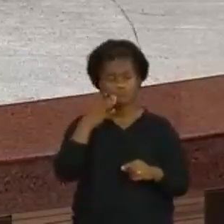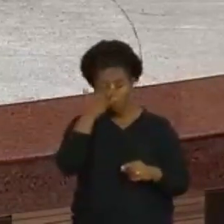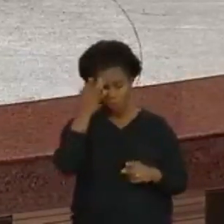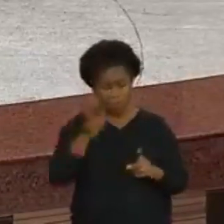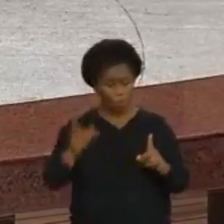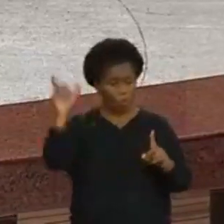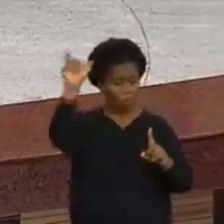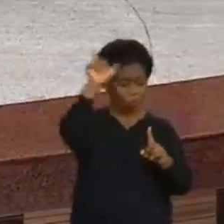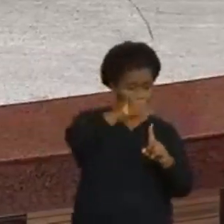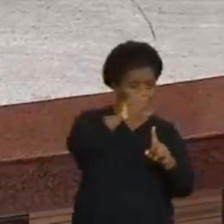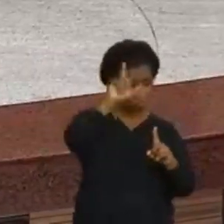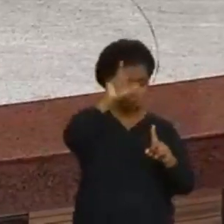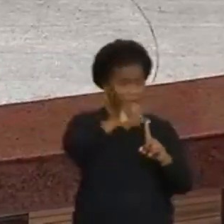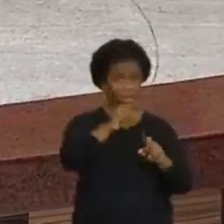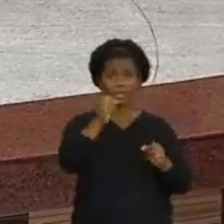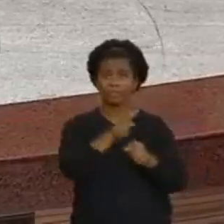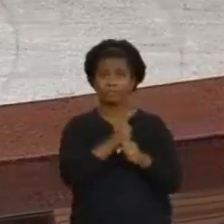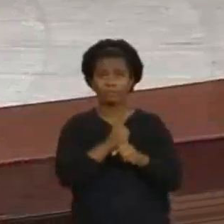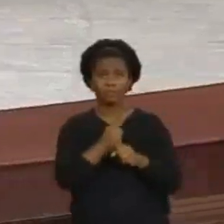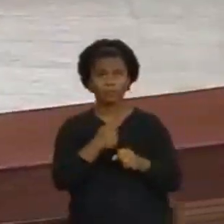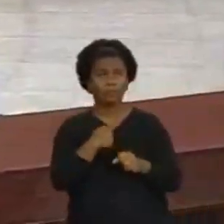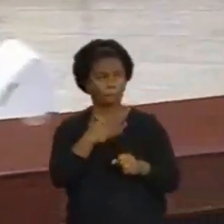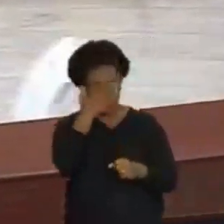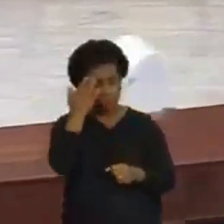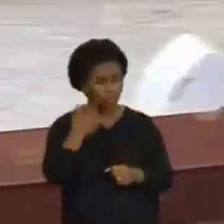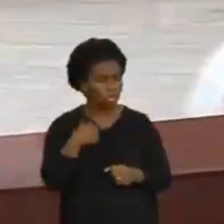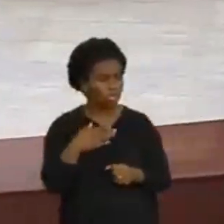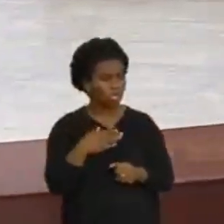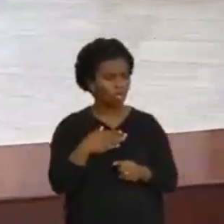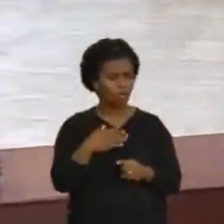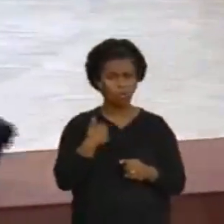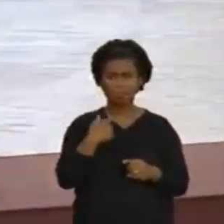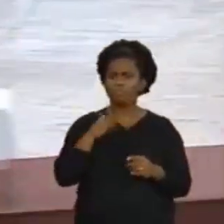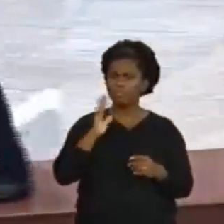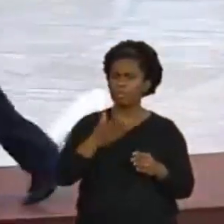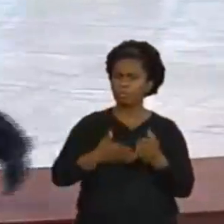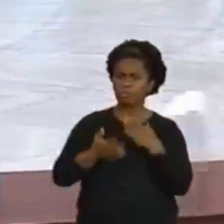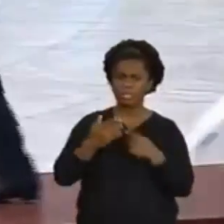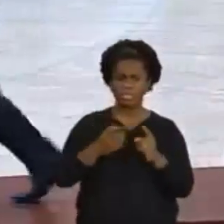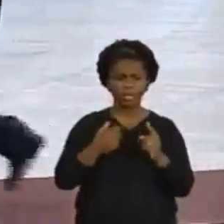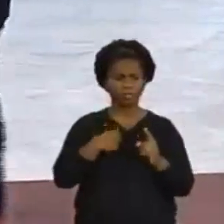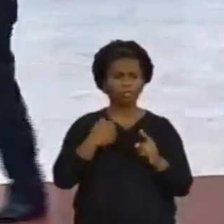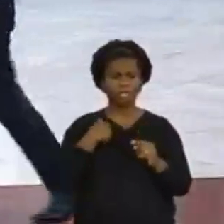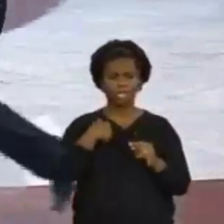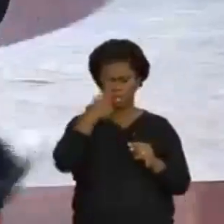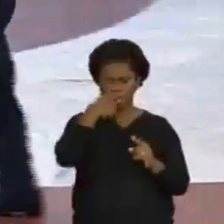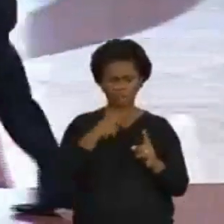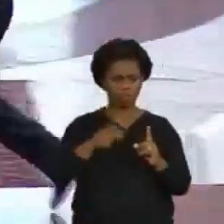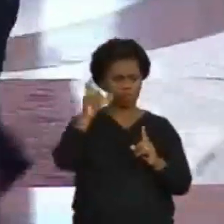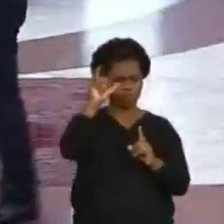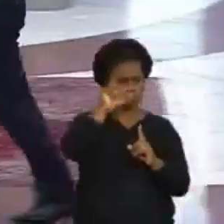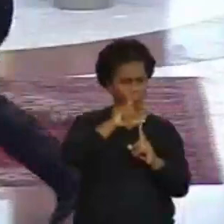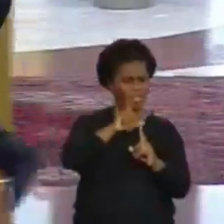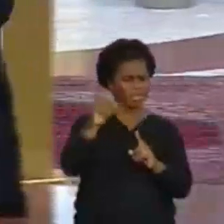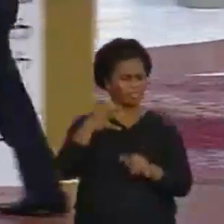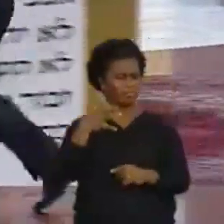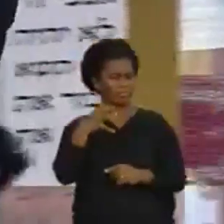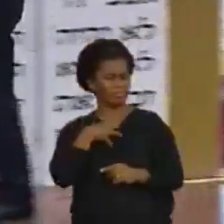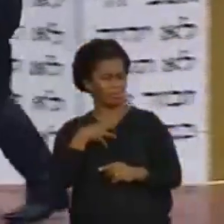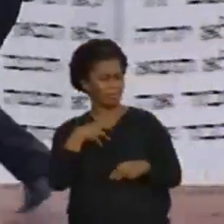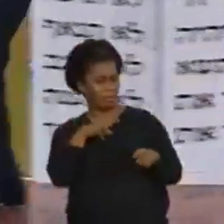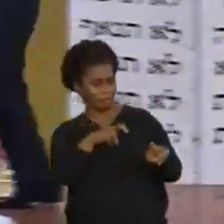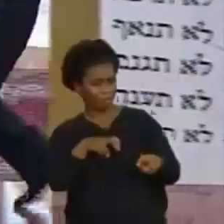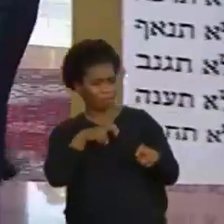anos. Pessoal, eu manifestava com demônios numa igrejinha pequenininha lá no interior da Bahia, chamada Dias d'Ávila. Lá em